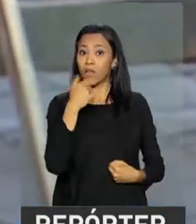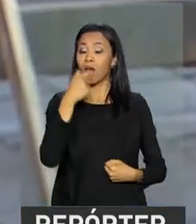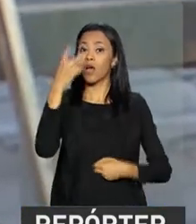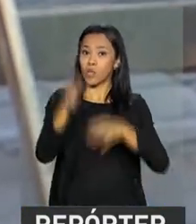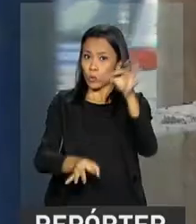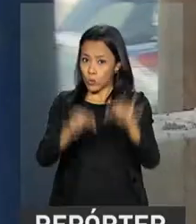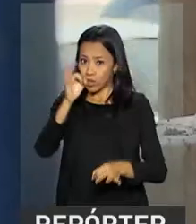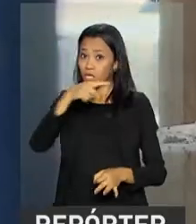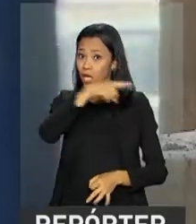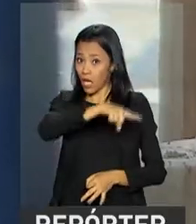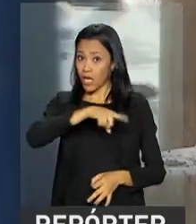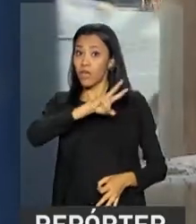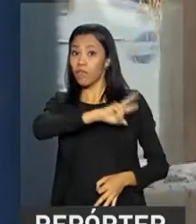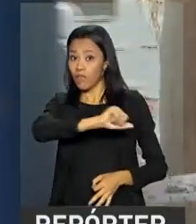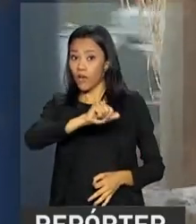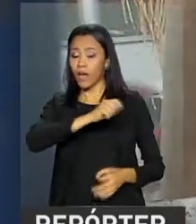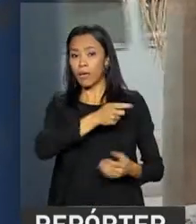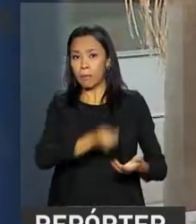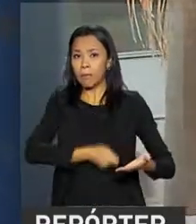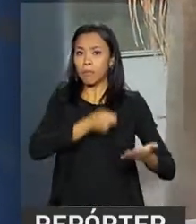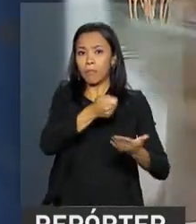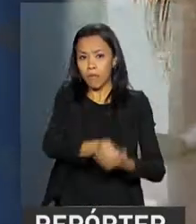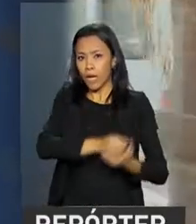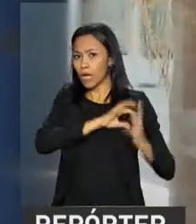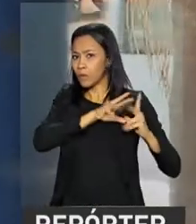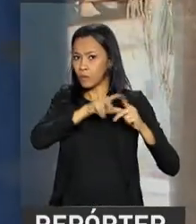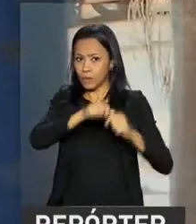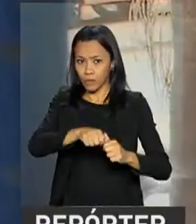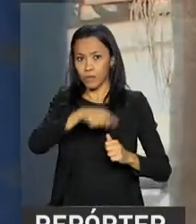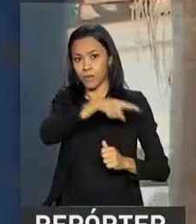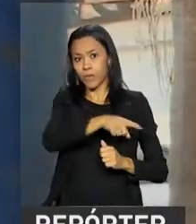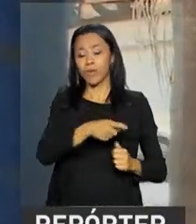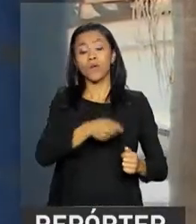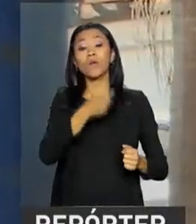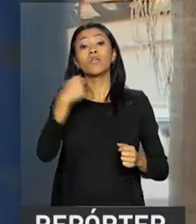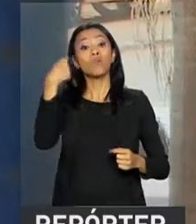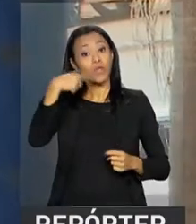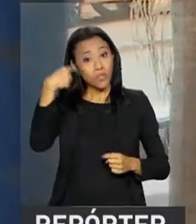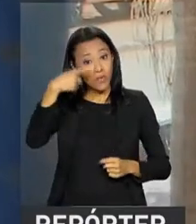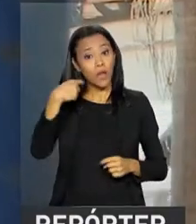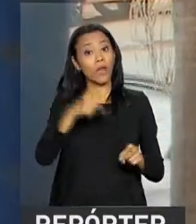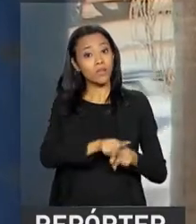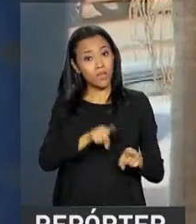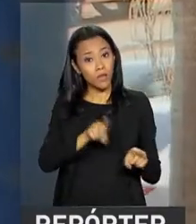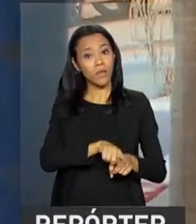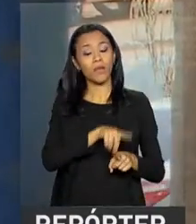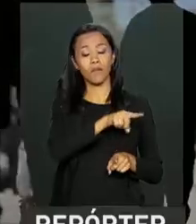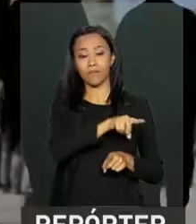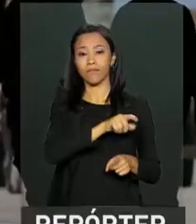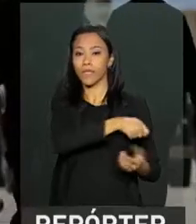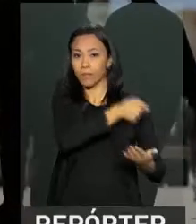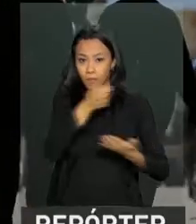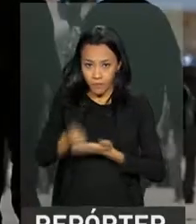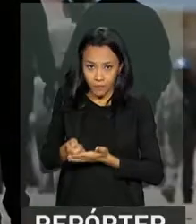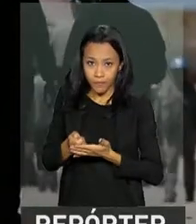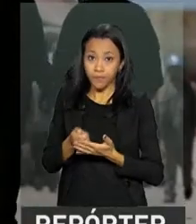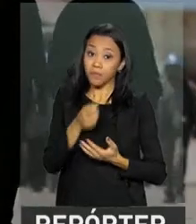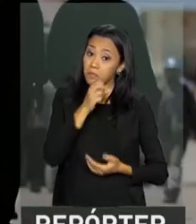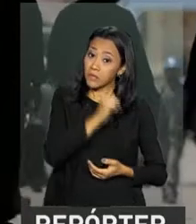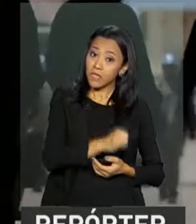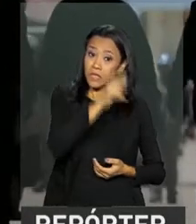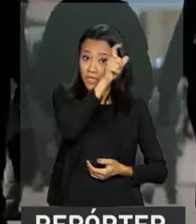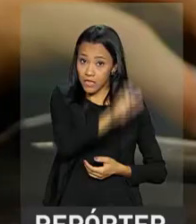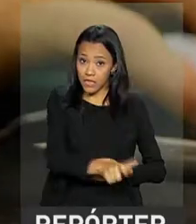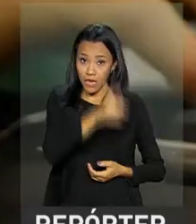do processo caso perca a ação terá de pagar os honorários do advogado que vencer o processo e se o trabalhador